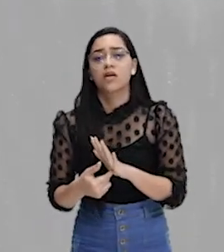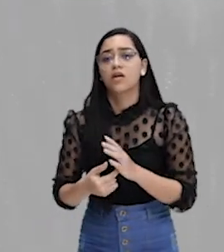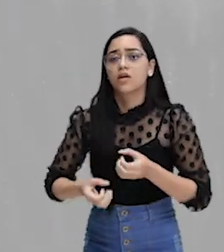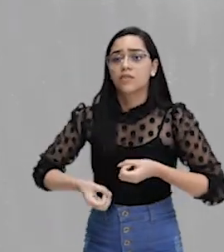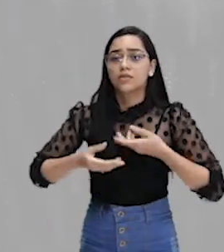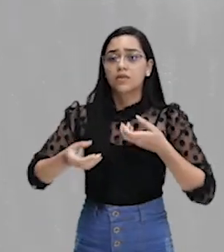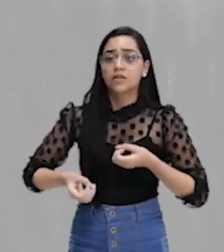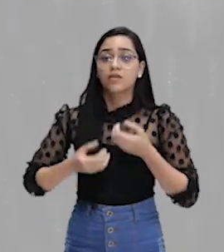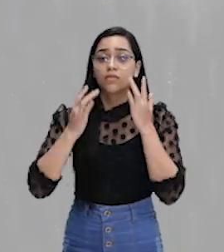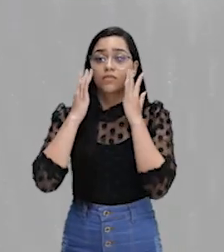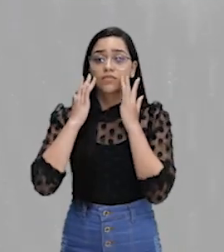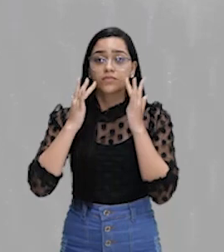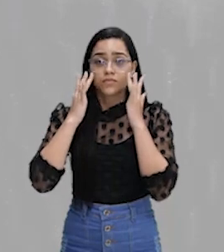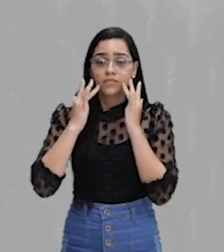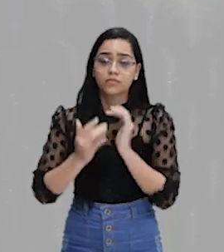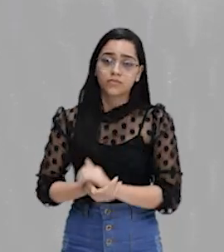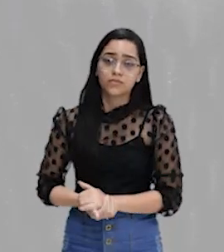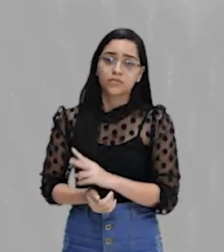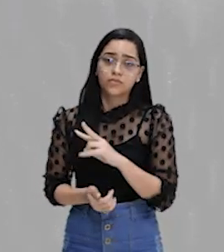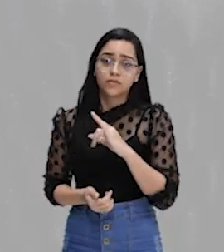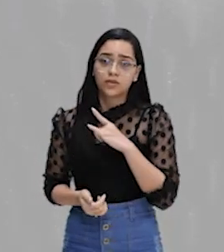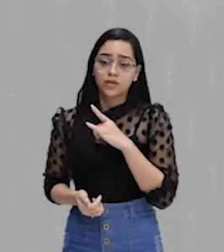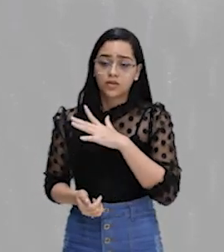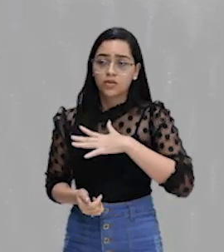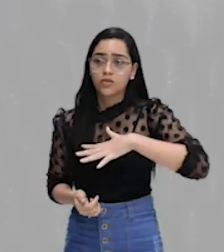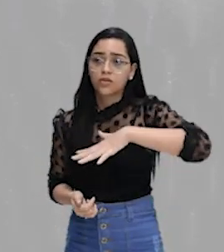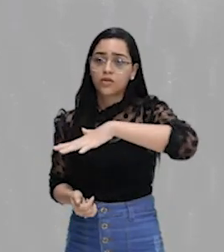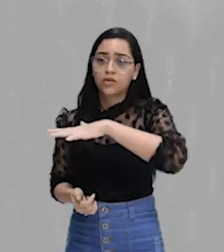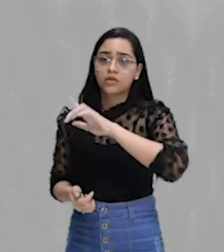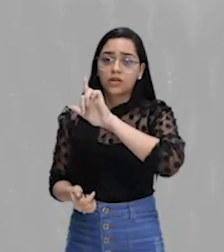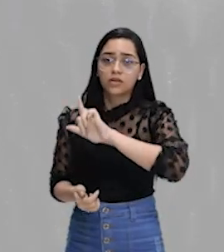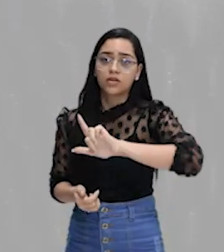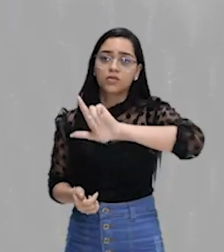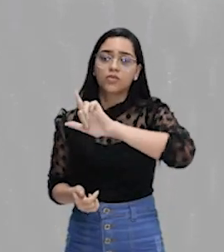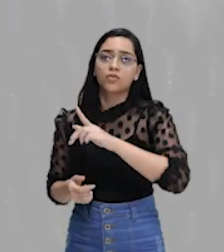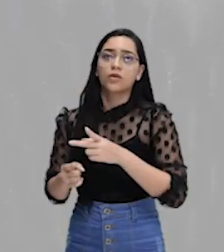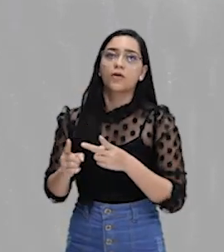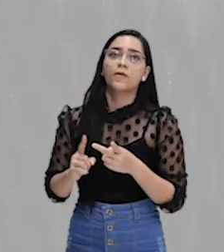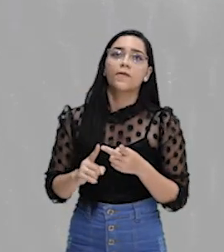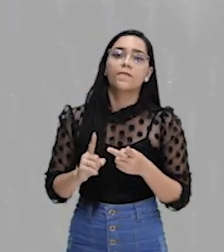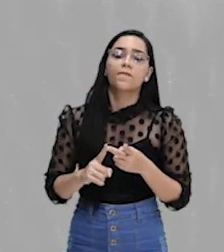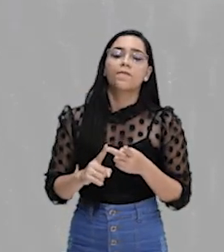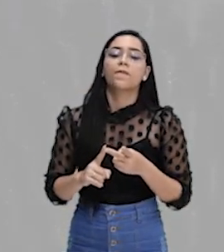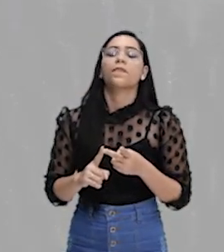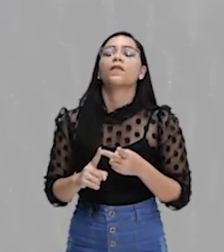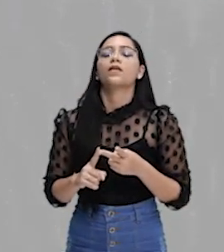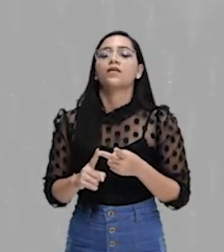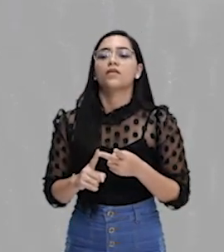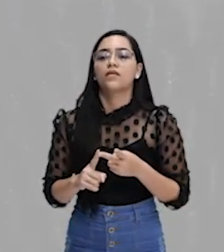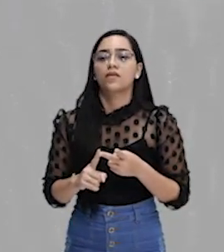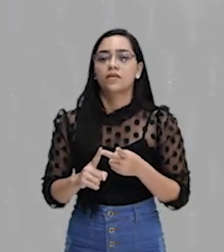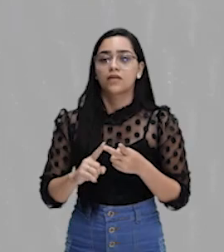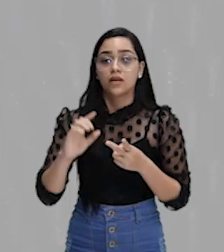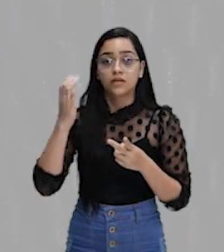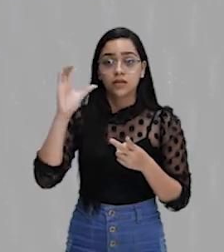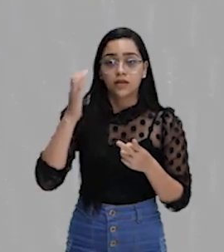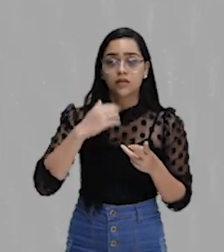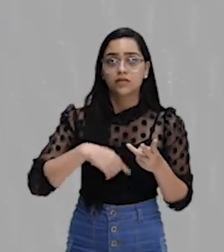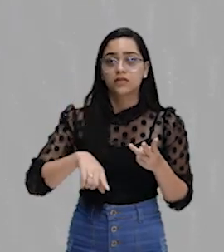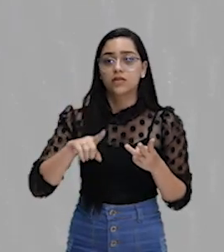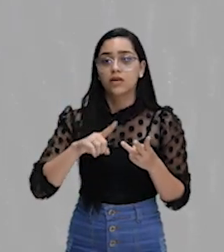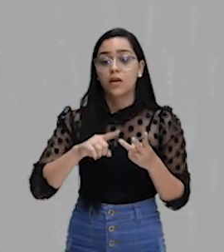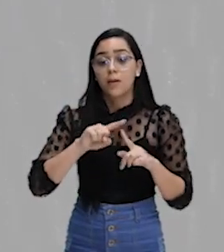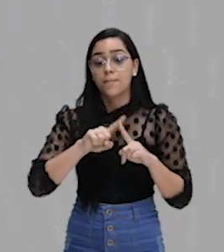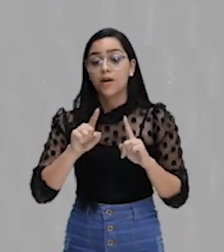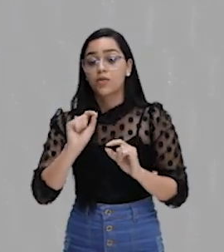expressão artística. Ele vai abranger o campo da literatura, também o campo da ciência, mas